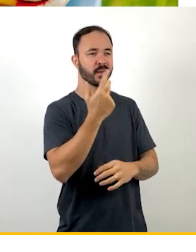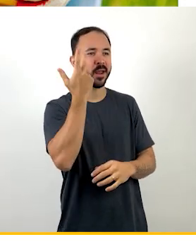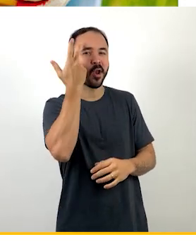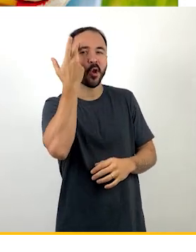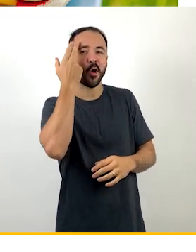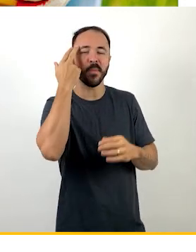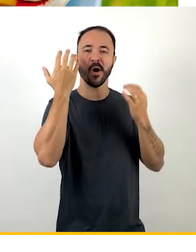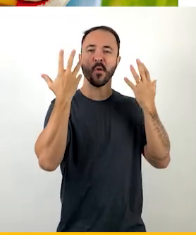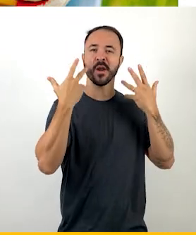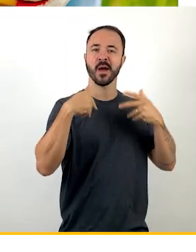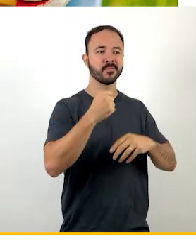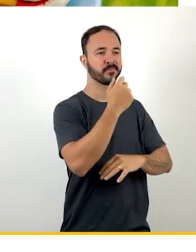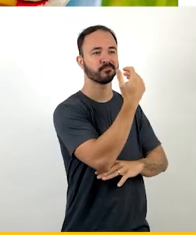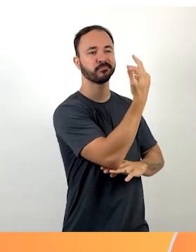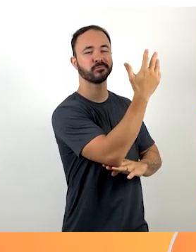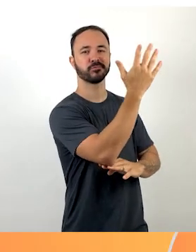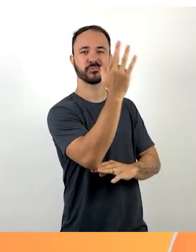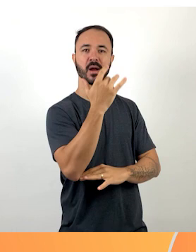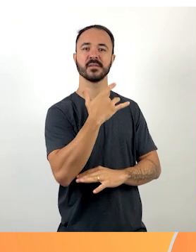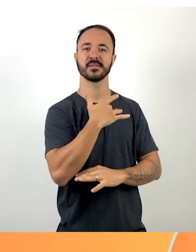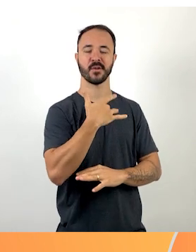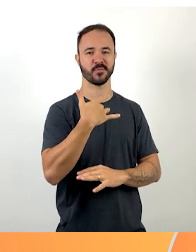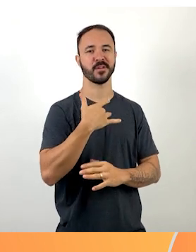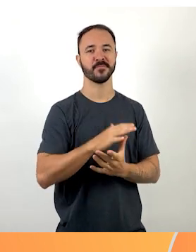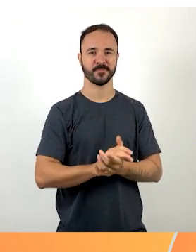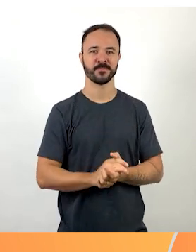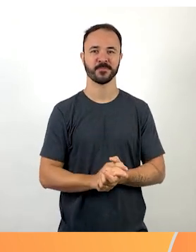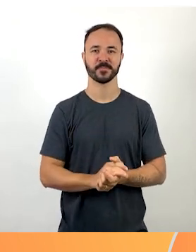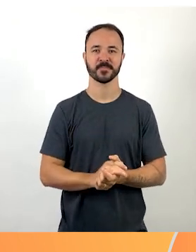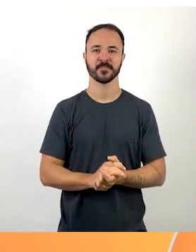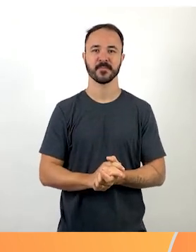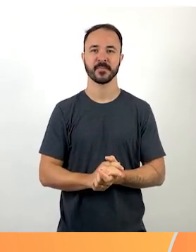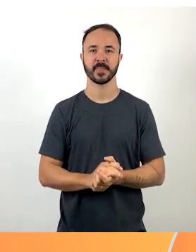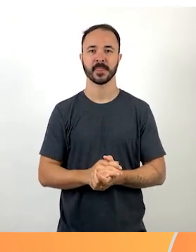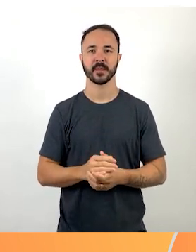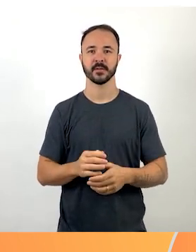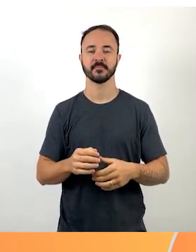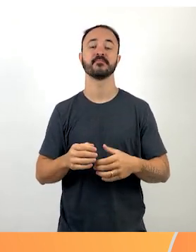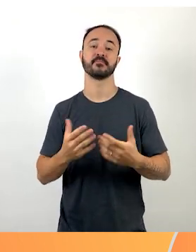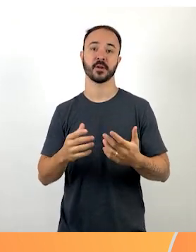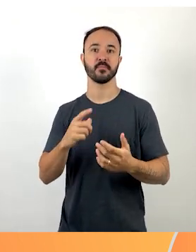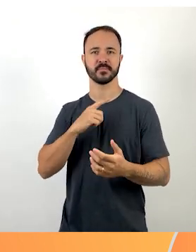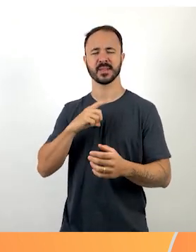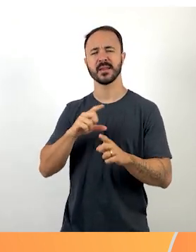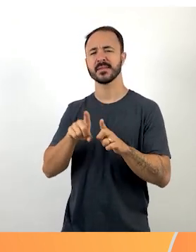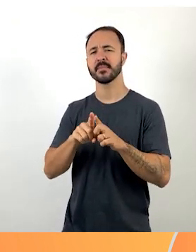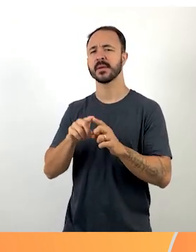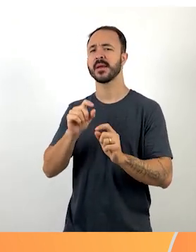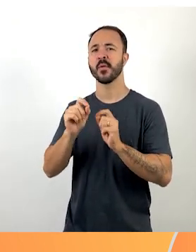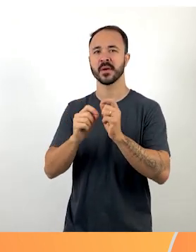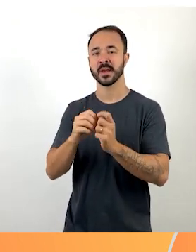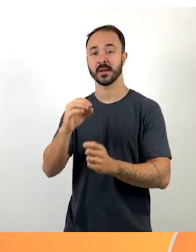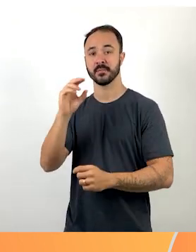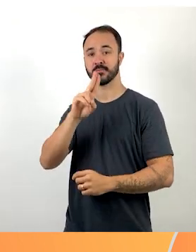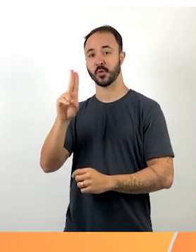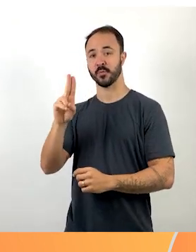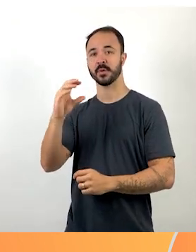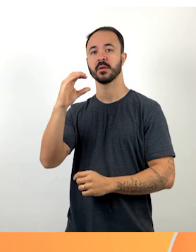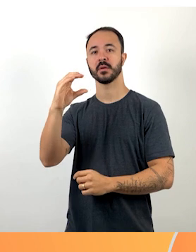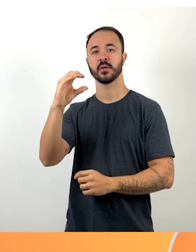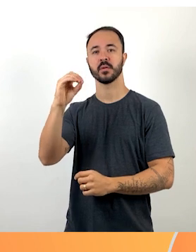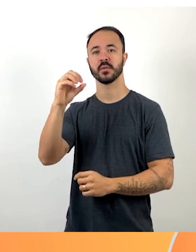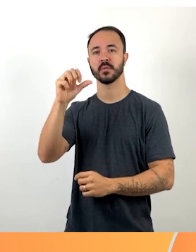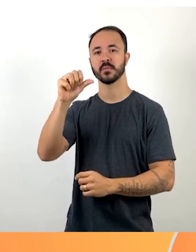produção aqui no nosso país que são exportados. Um tipo de adubação orgânica que é realizada é a compostagem. A compostagem é